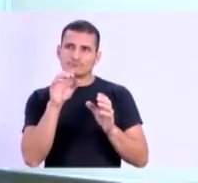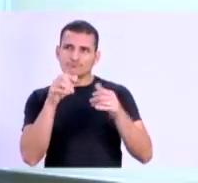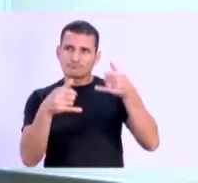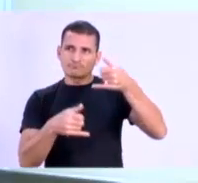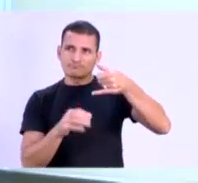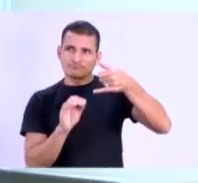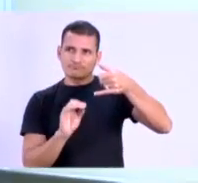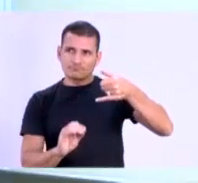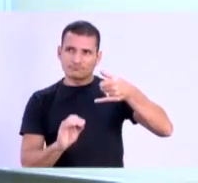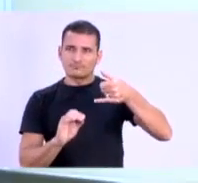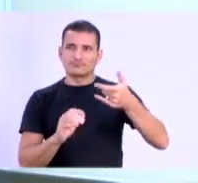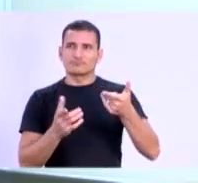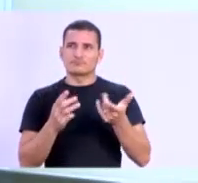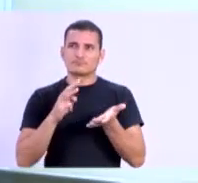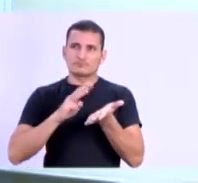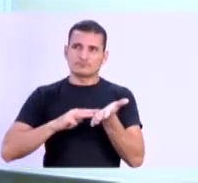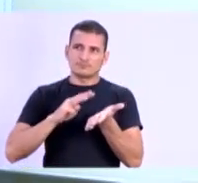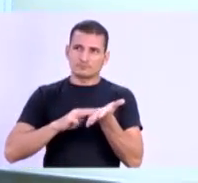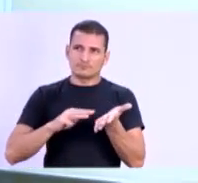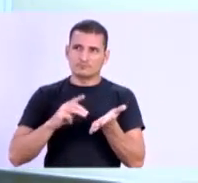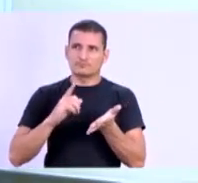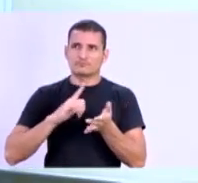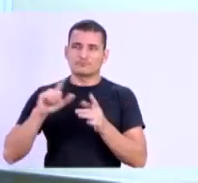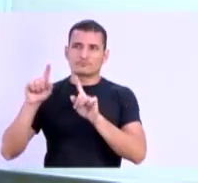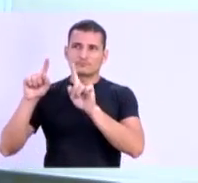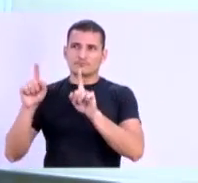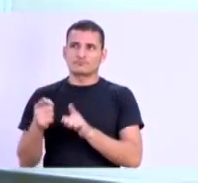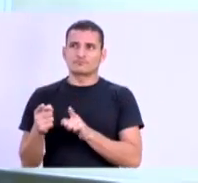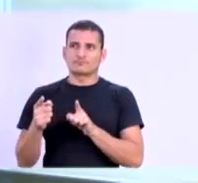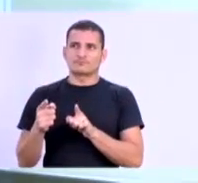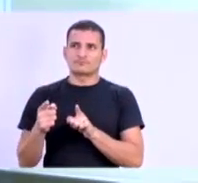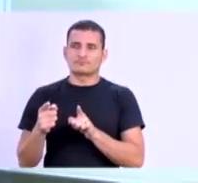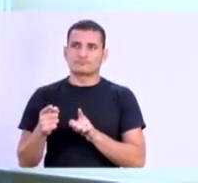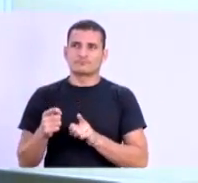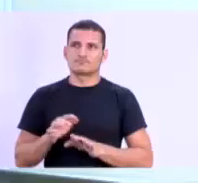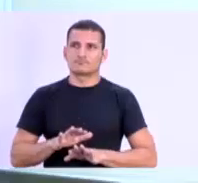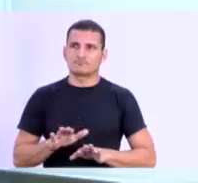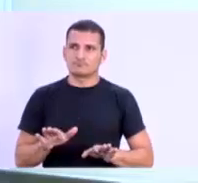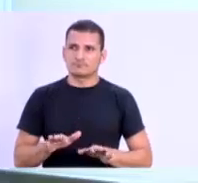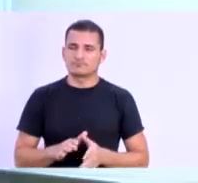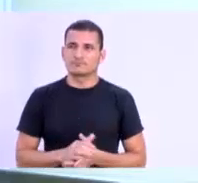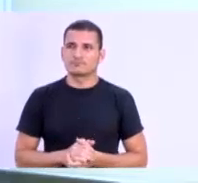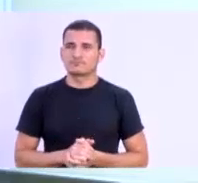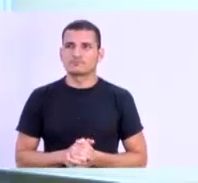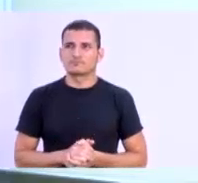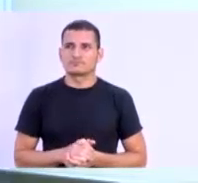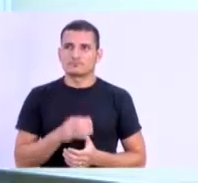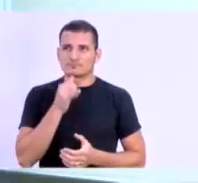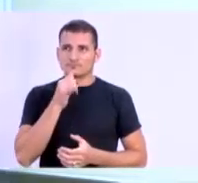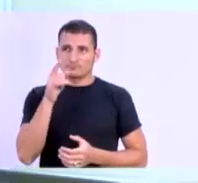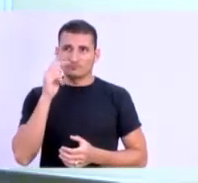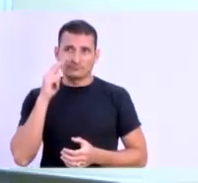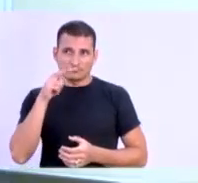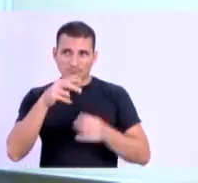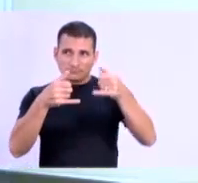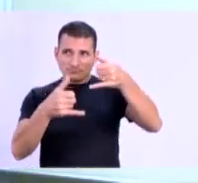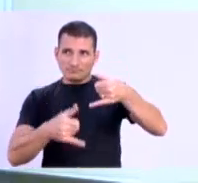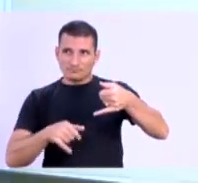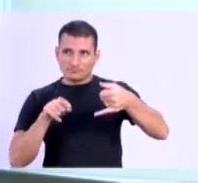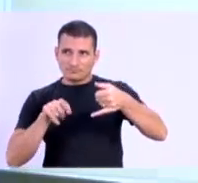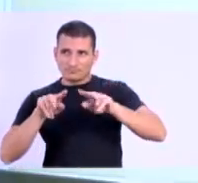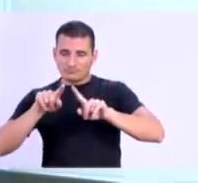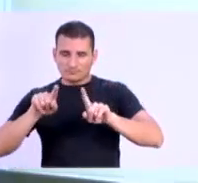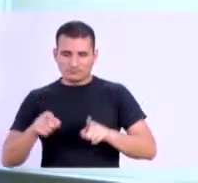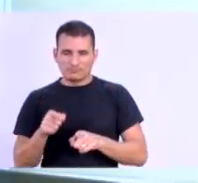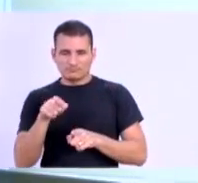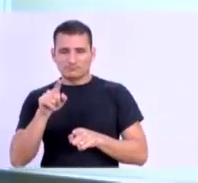o método é algo que tem abre e fecha parênteses. Ponto. Se no código você vê algo que tem abre e fecha parênteses,